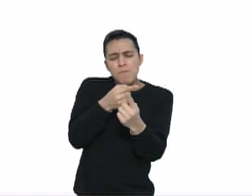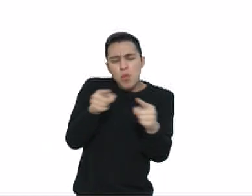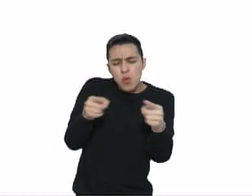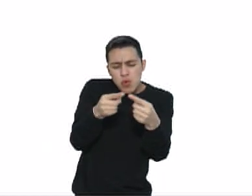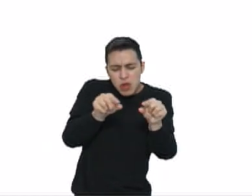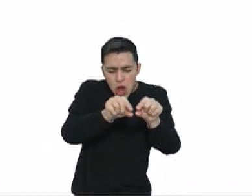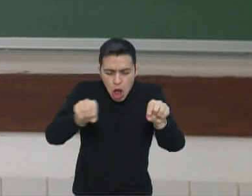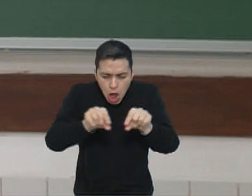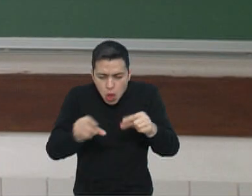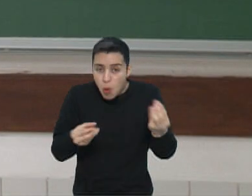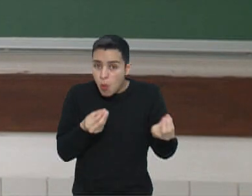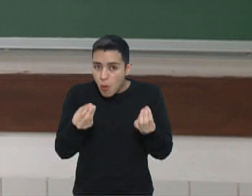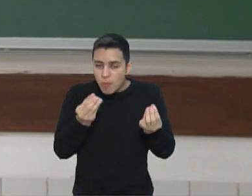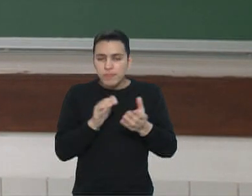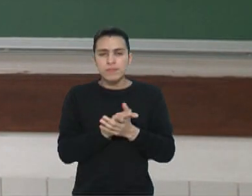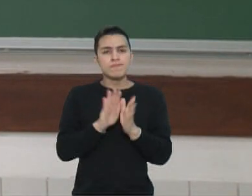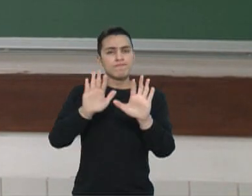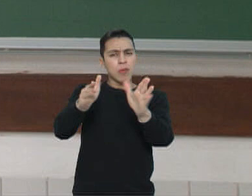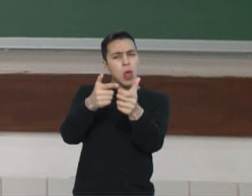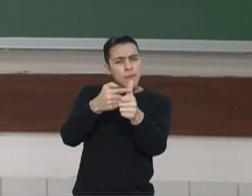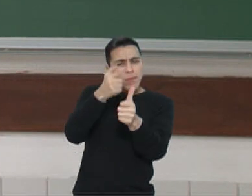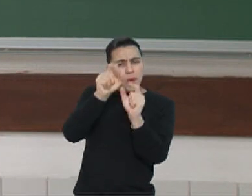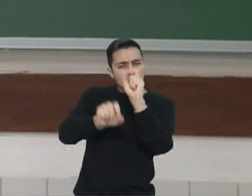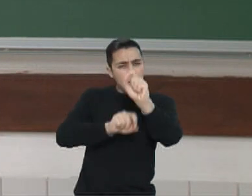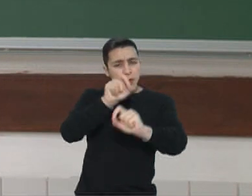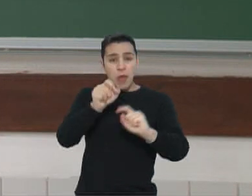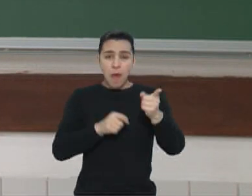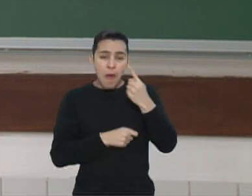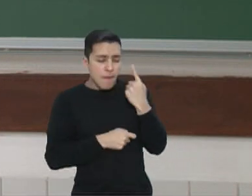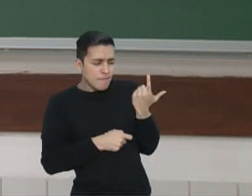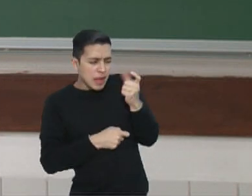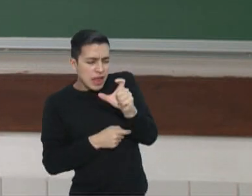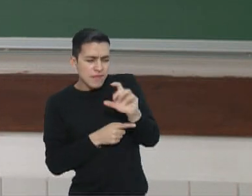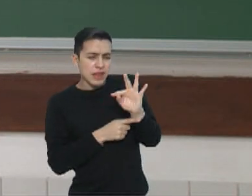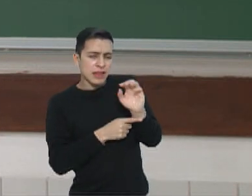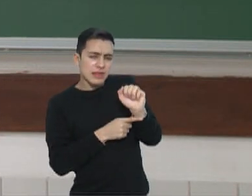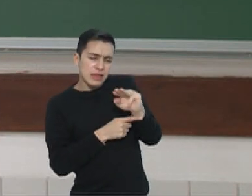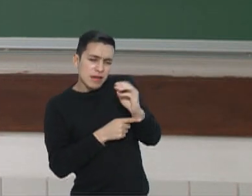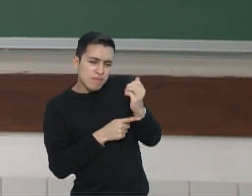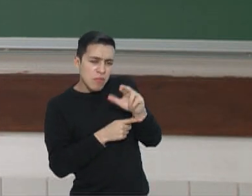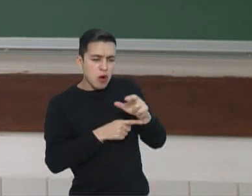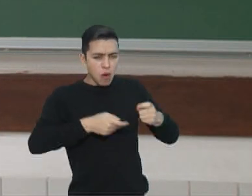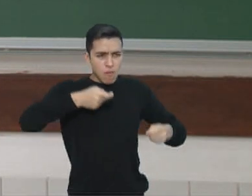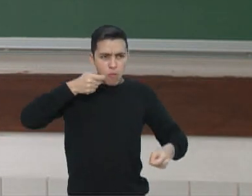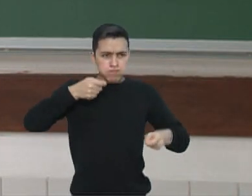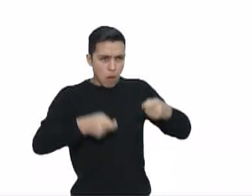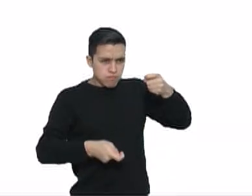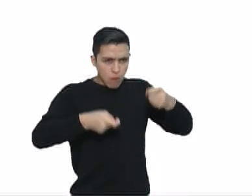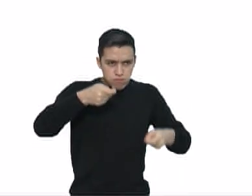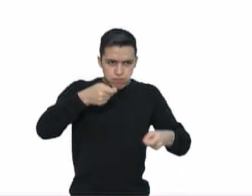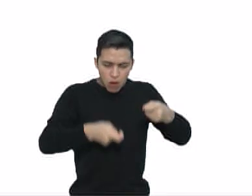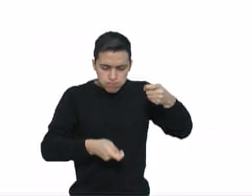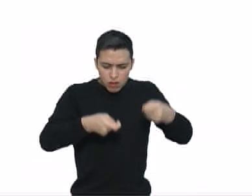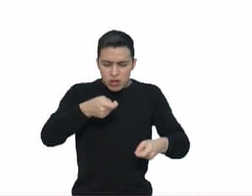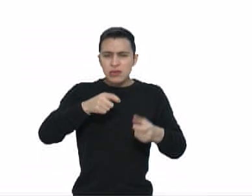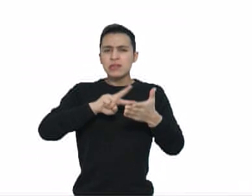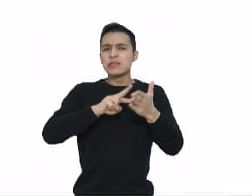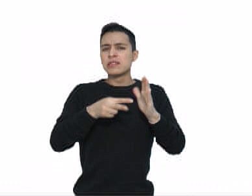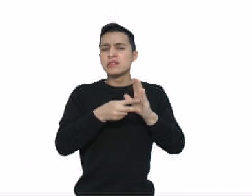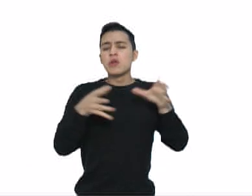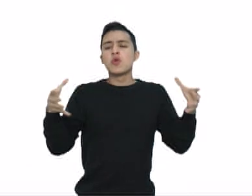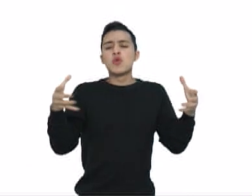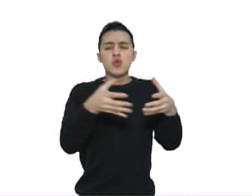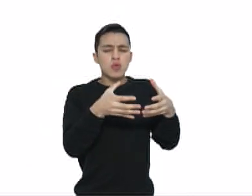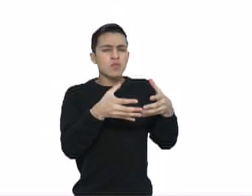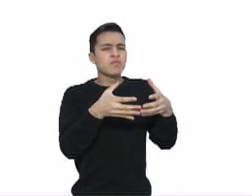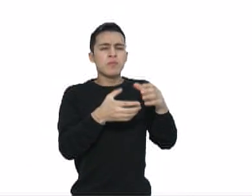Para começar, é necessário destacar que o termo tambor se refere a membranofones.